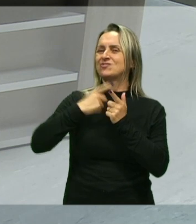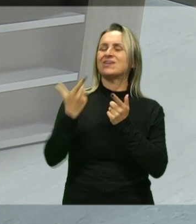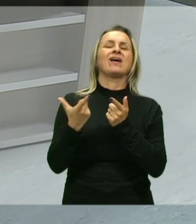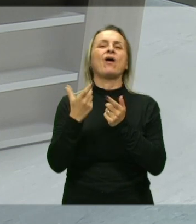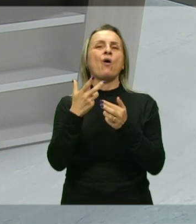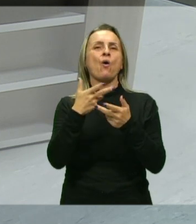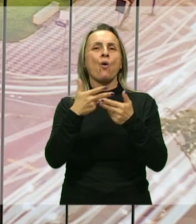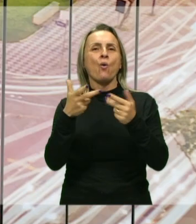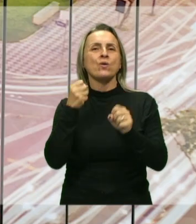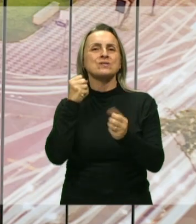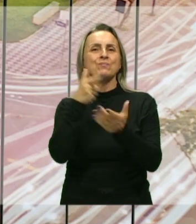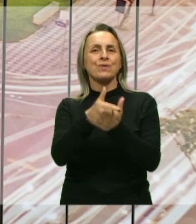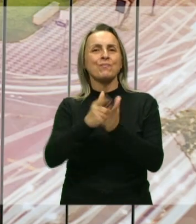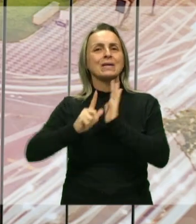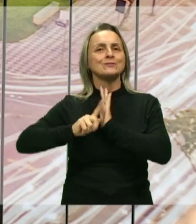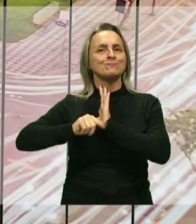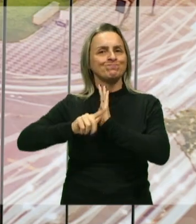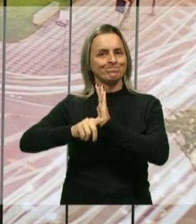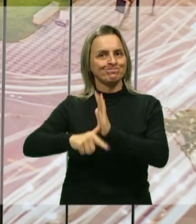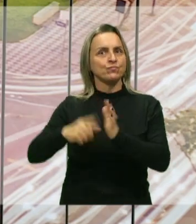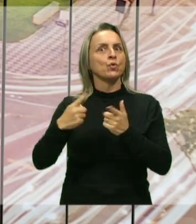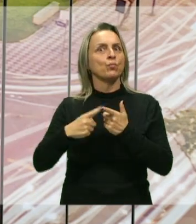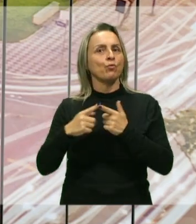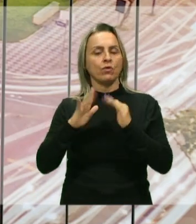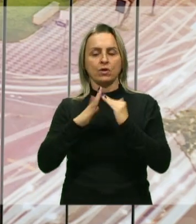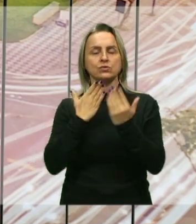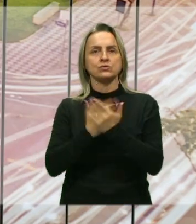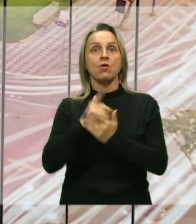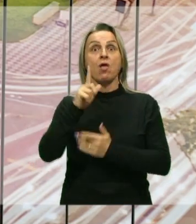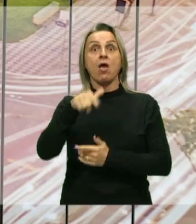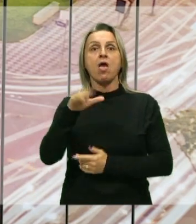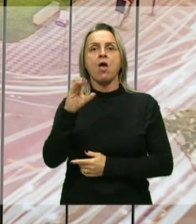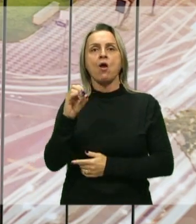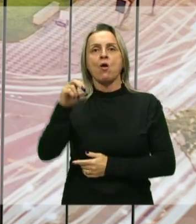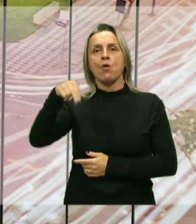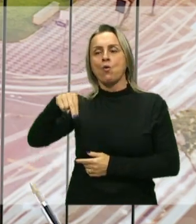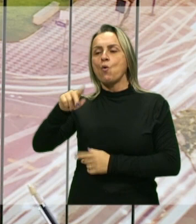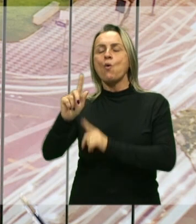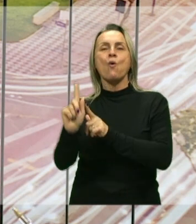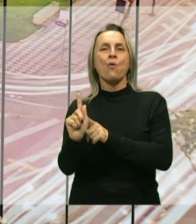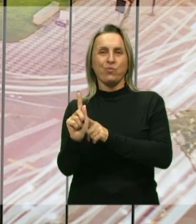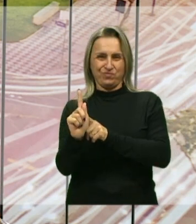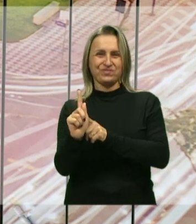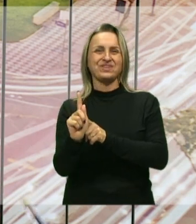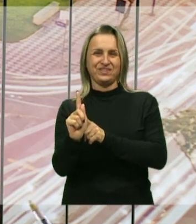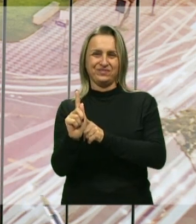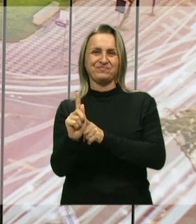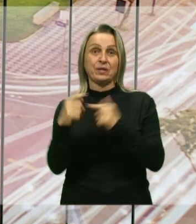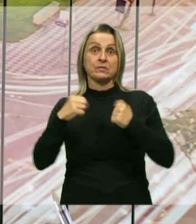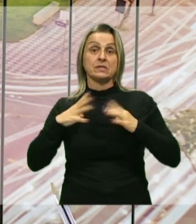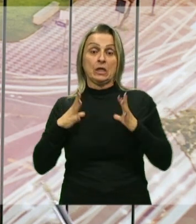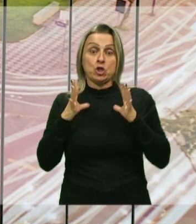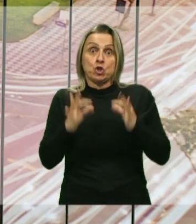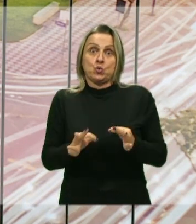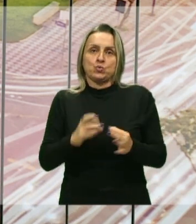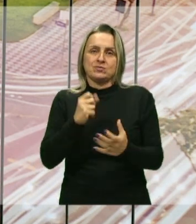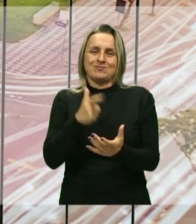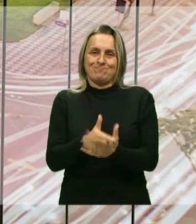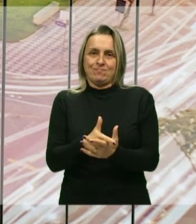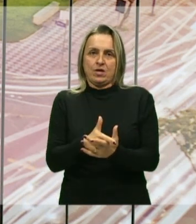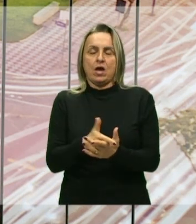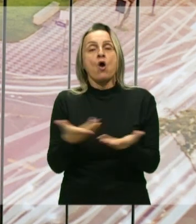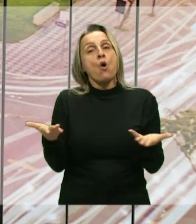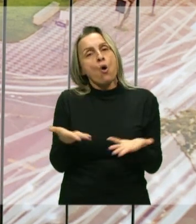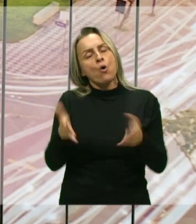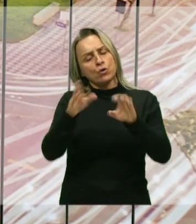né? Justamente pela questão financeira, que a escola é uma ONG, né? Então, para ganhar alguma coisa, a gente tem que estar com tudo em dia, né? Então, aquela estrutura que a gente tem